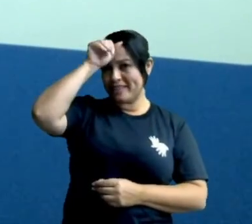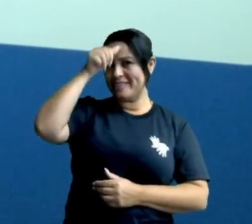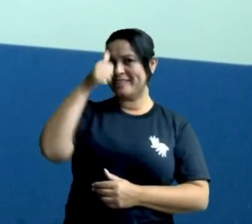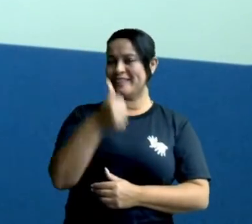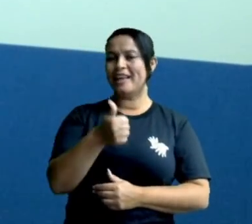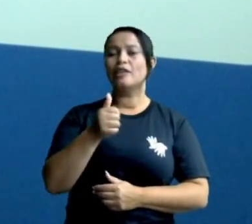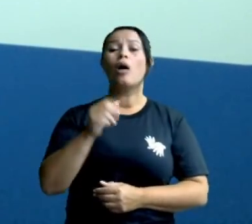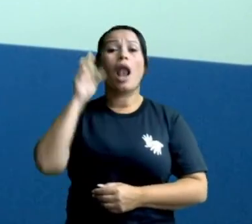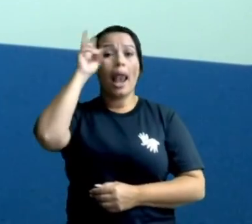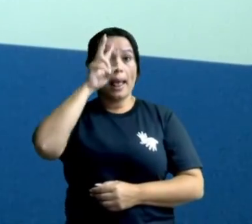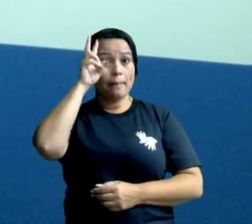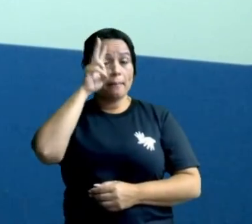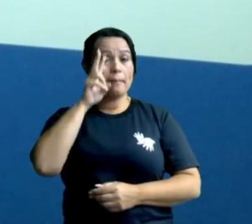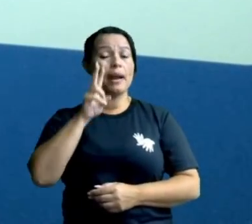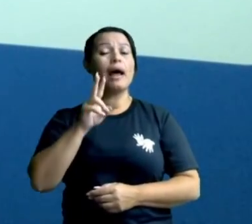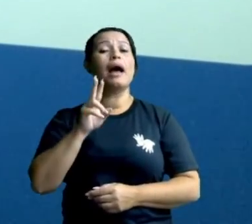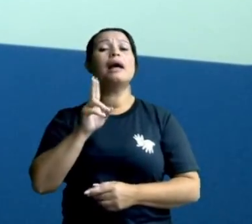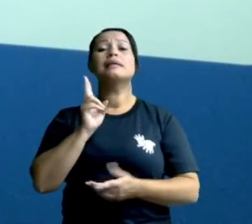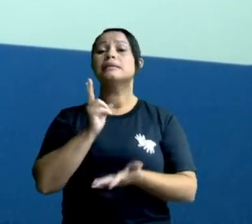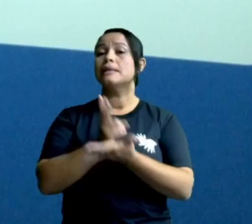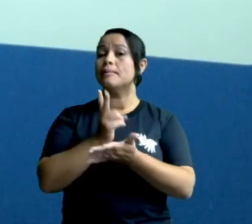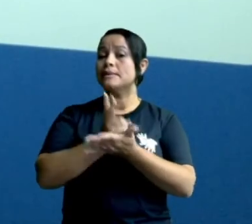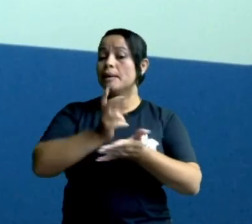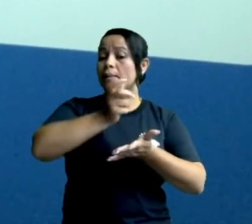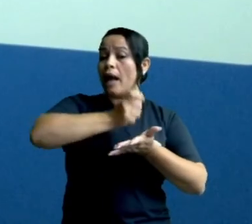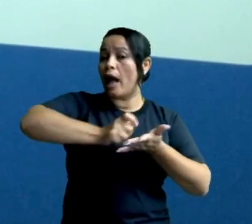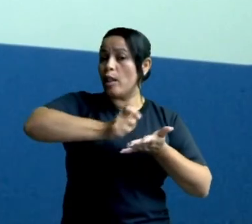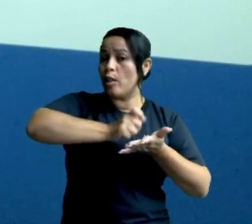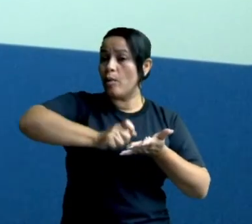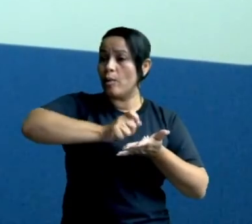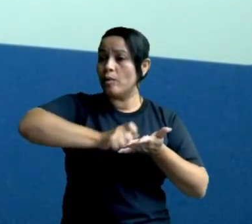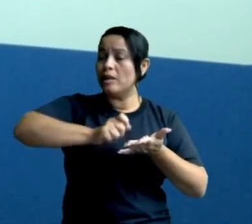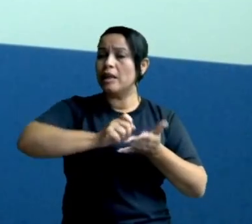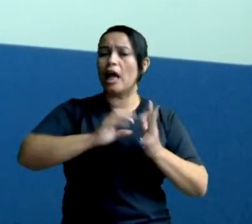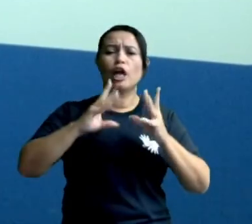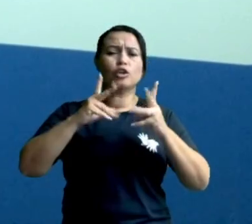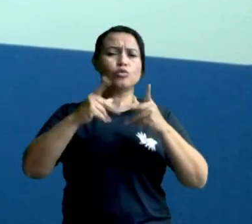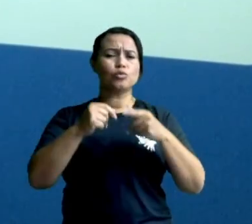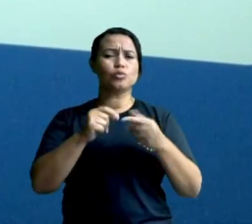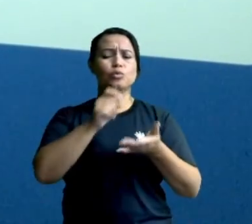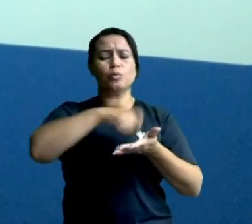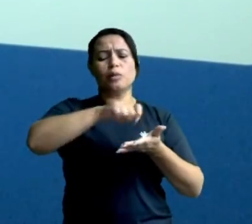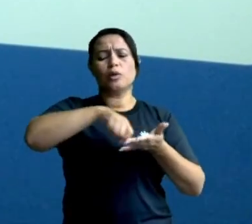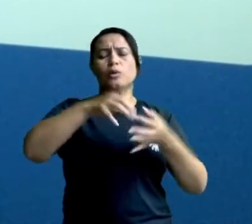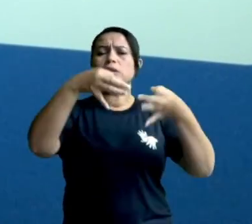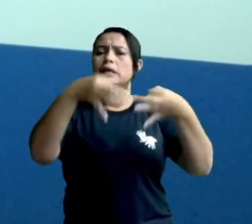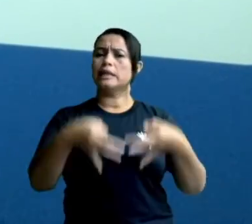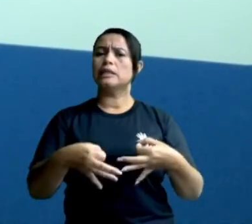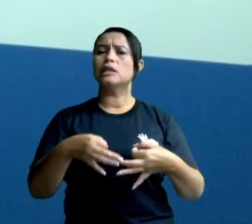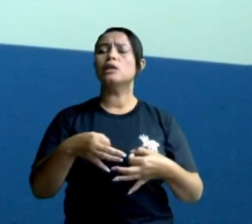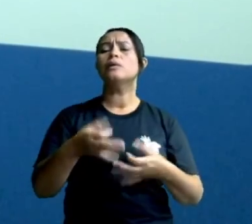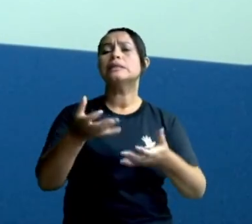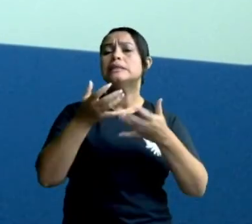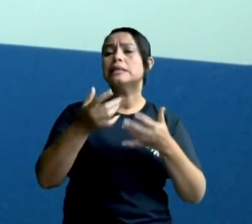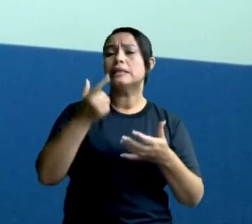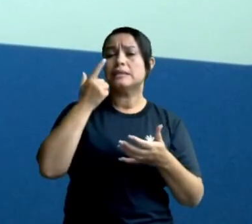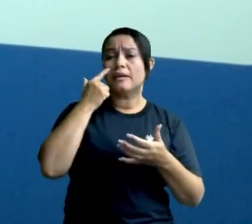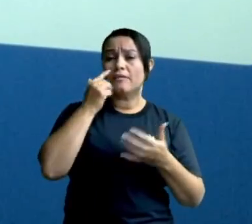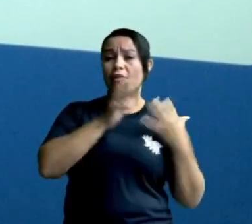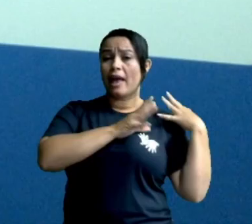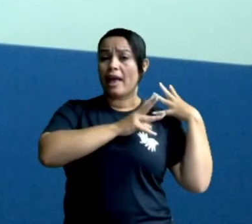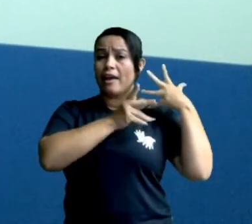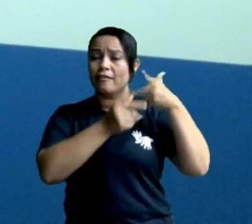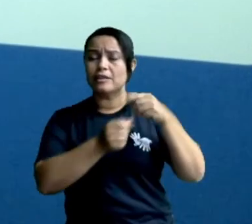aprendido bastante lembre-se faça sempre a sua notação deixe tudo bem registrar a Dinho e se quiser rever a